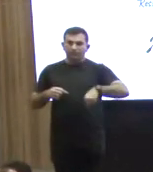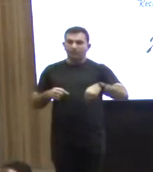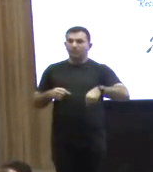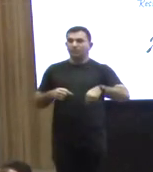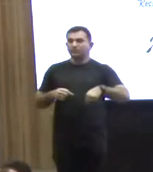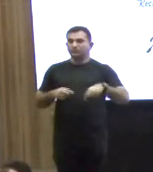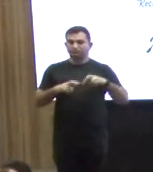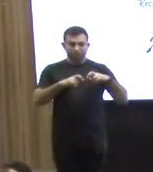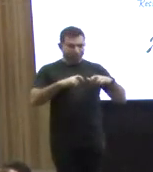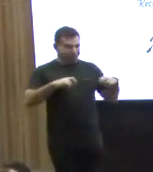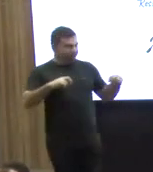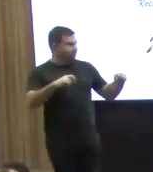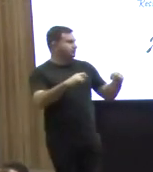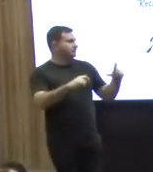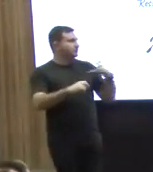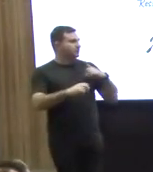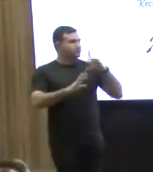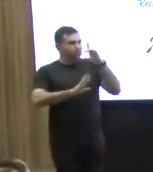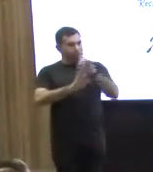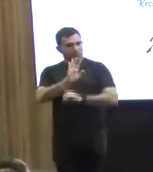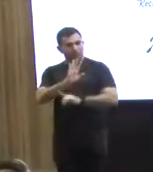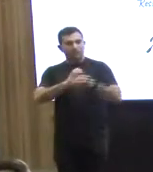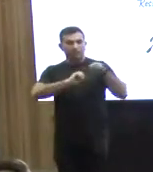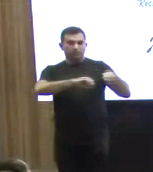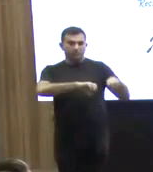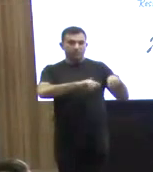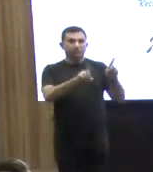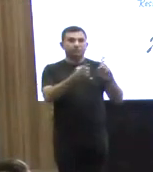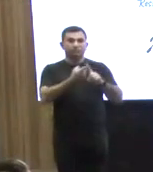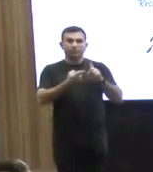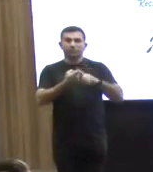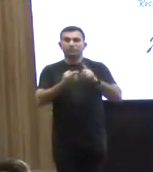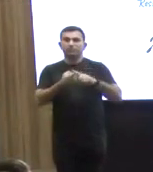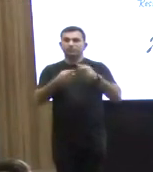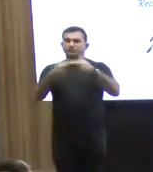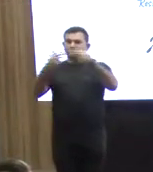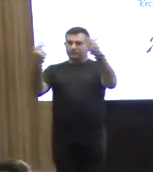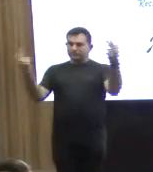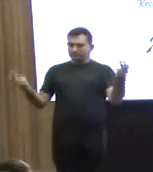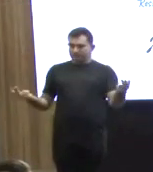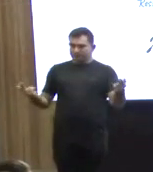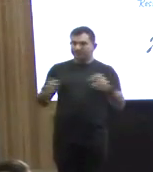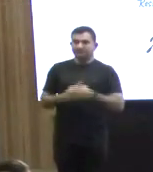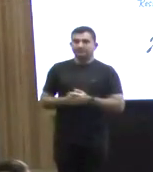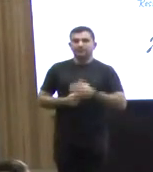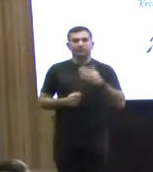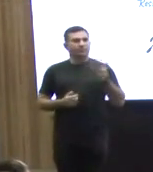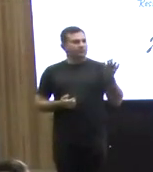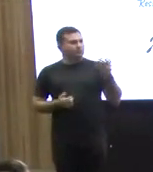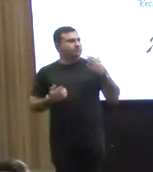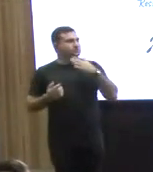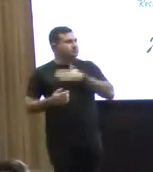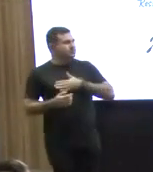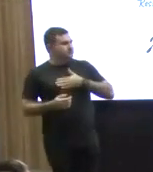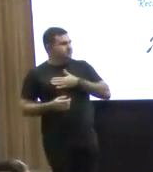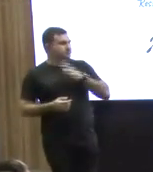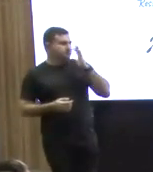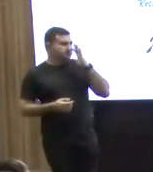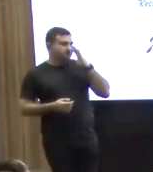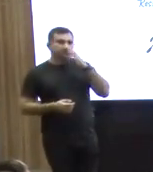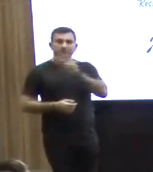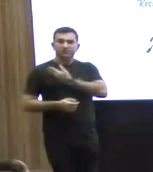propriamente dizendo, Direito à Educação e Diversidade. Para isso, eu tenho a grata satisfação de convidar dois colegas que são